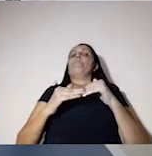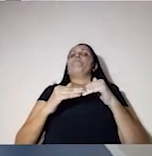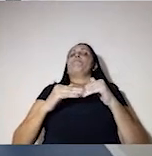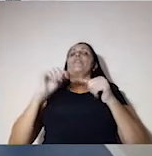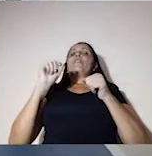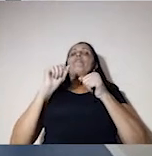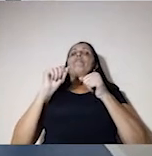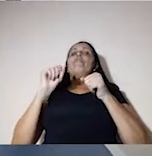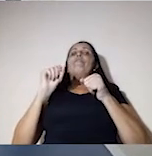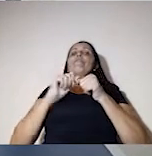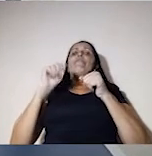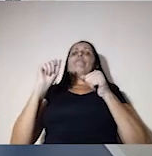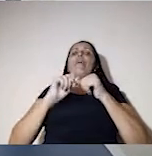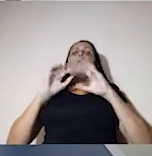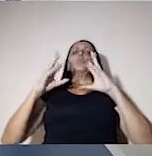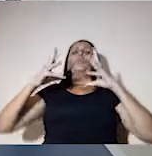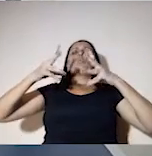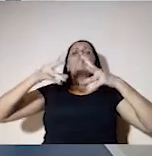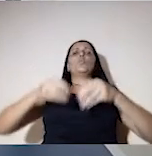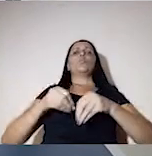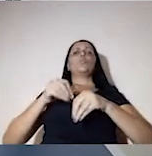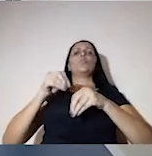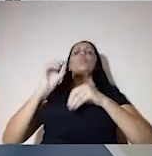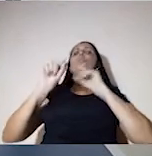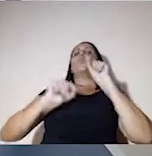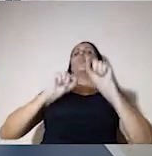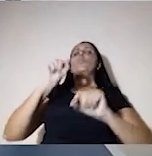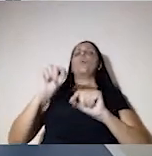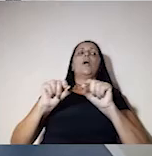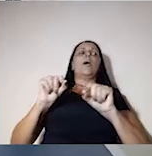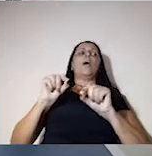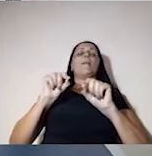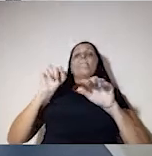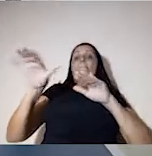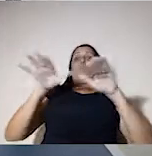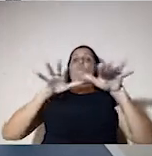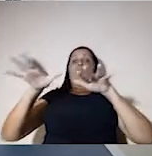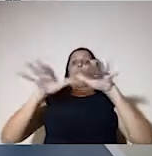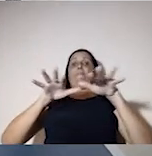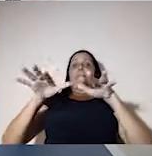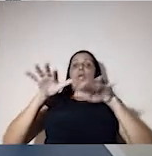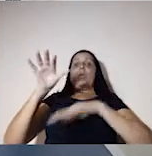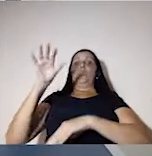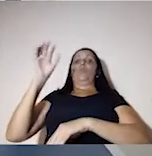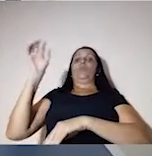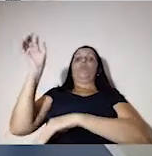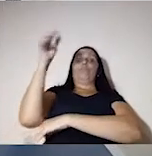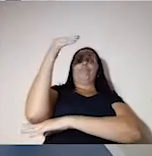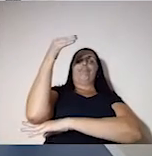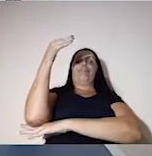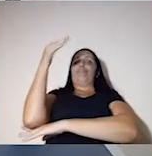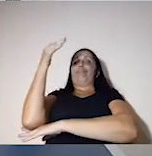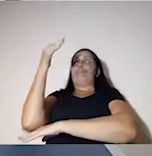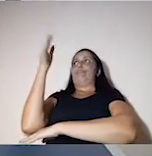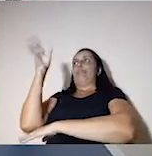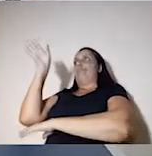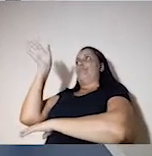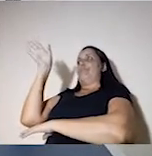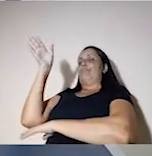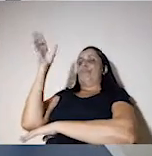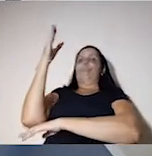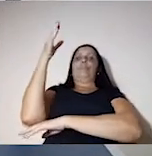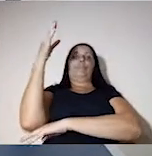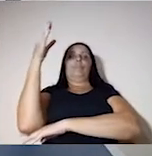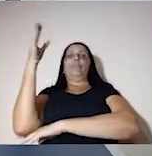profissional, ele faz tanto pan quanto tilt. Pan e tilt, para quem não sabe, são movimentos do tripé. Pan